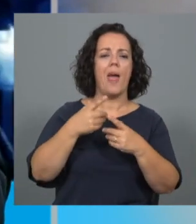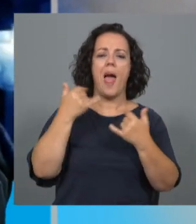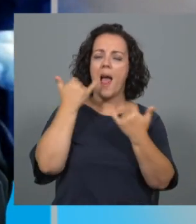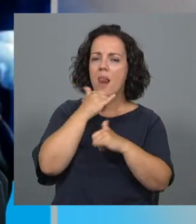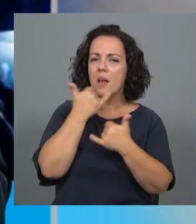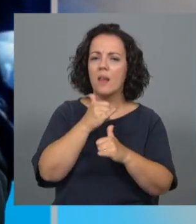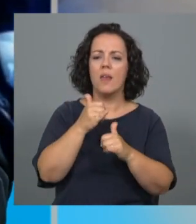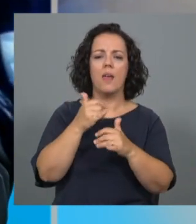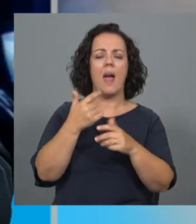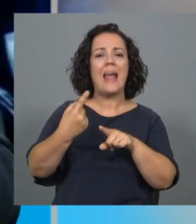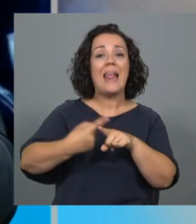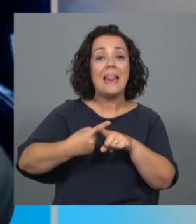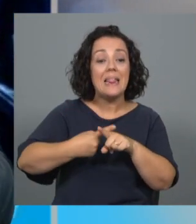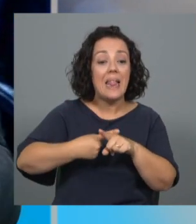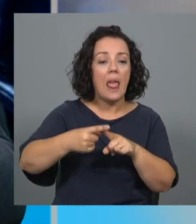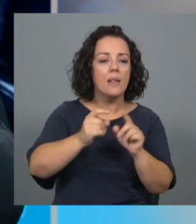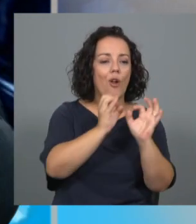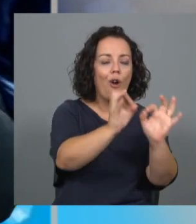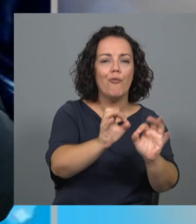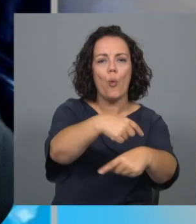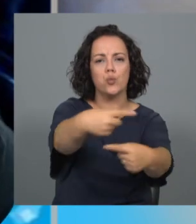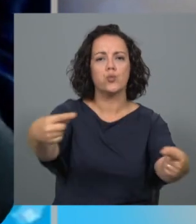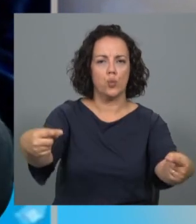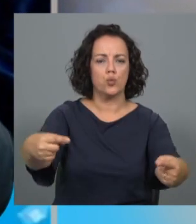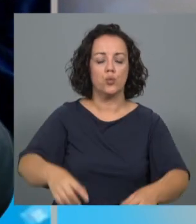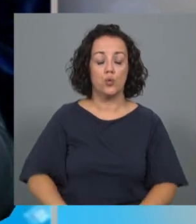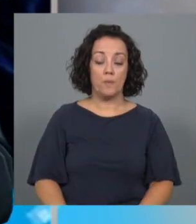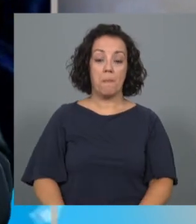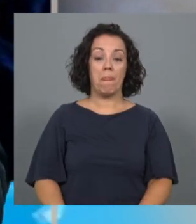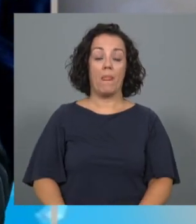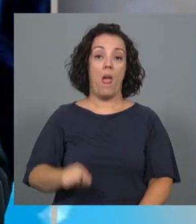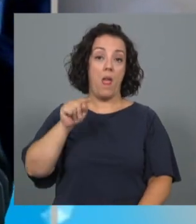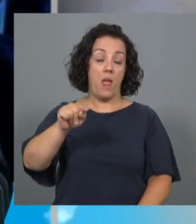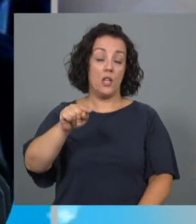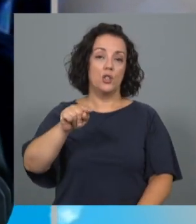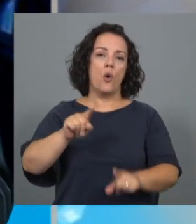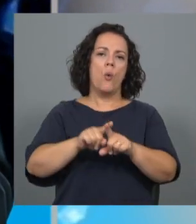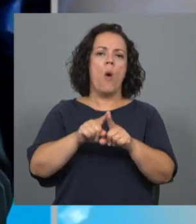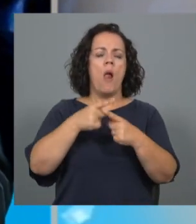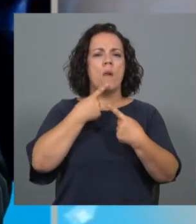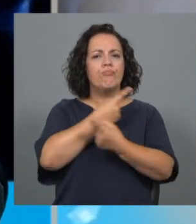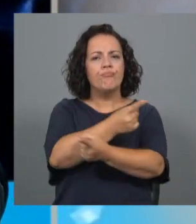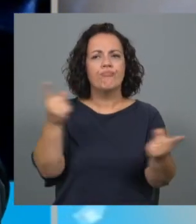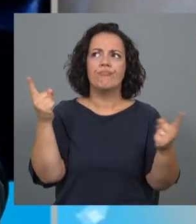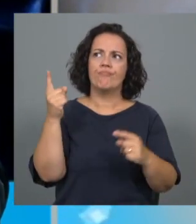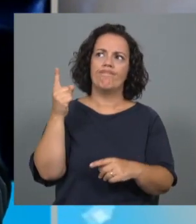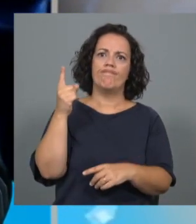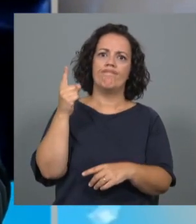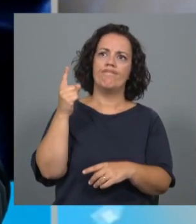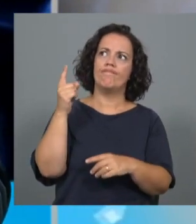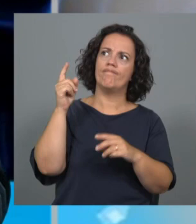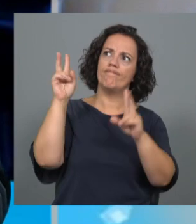interesse pelos outros. O testemunho, o anúncio, o falar de